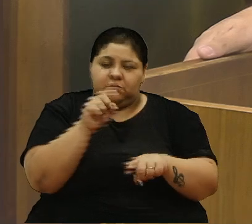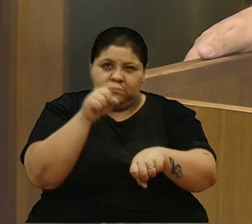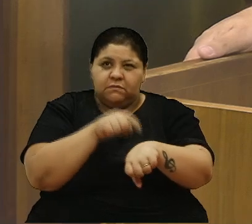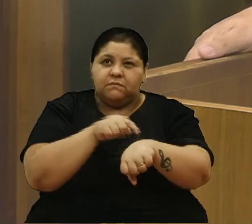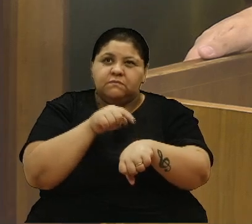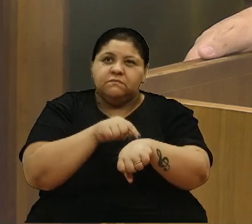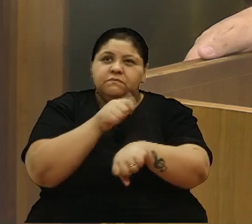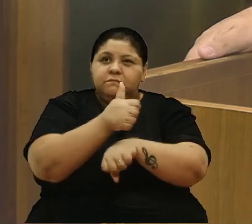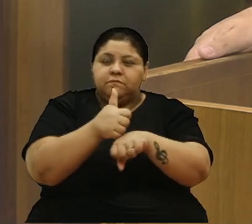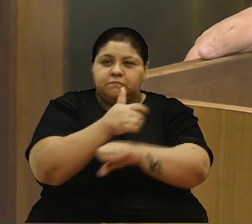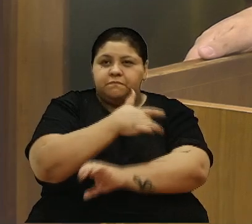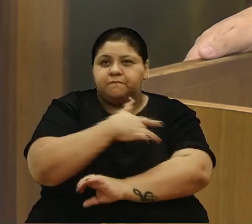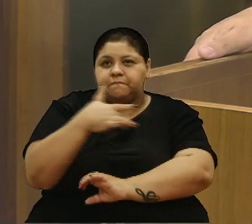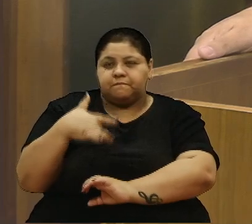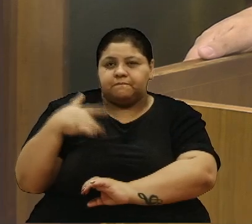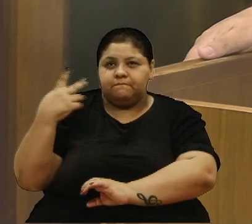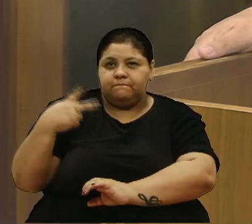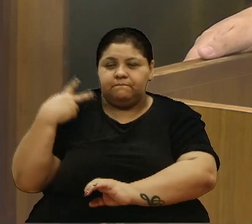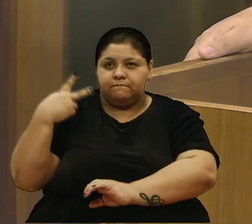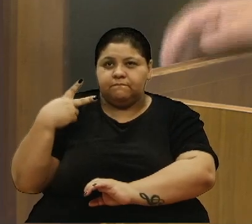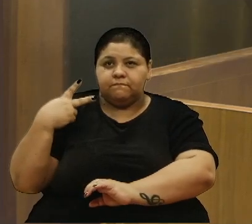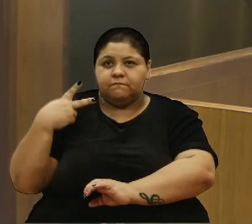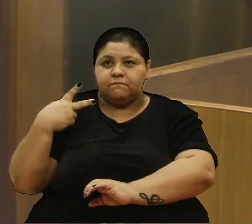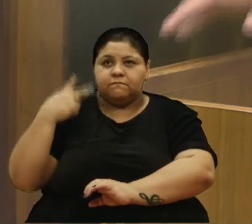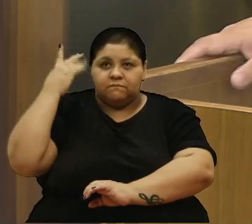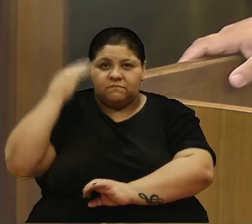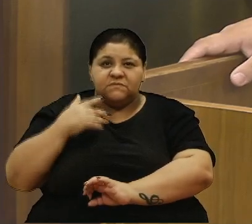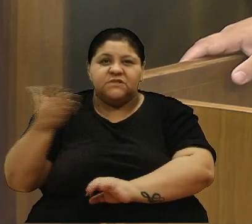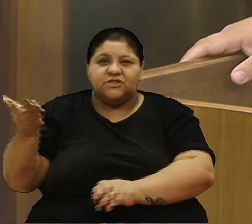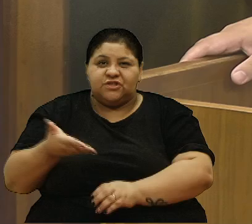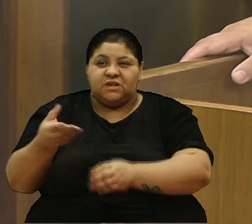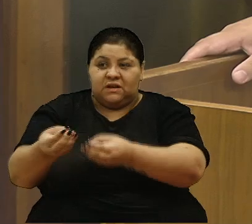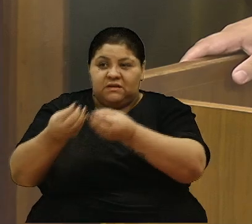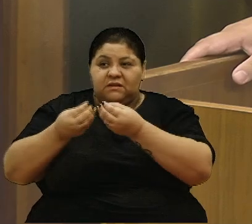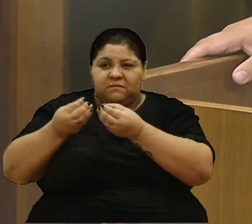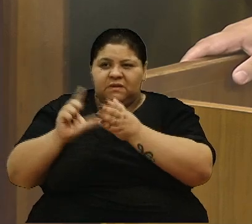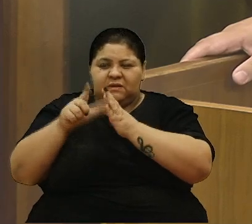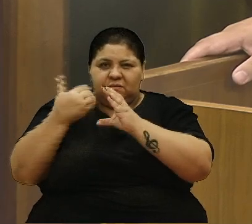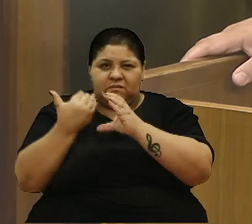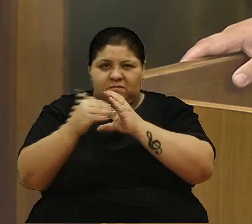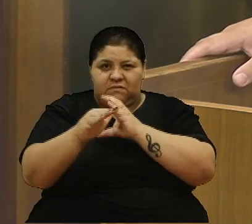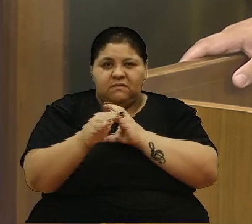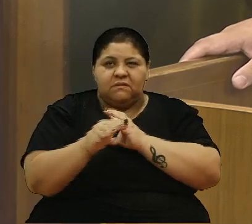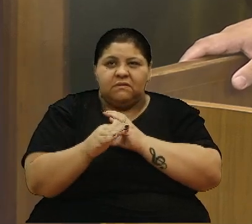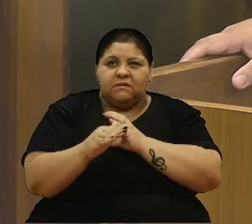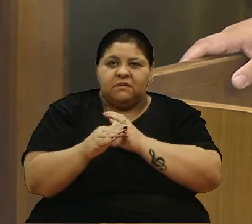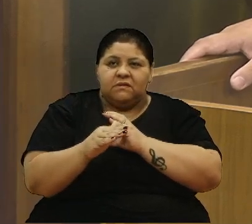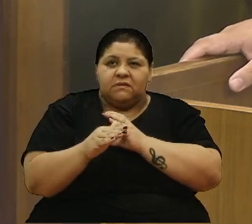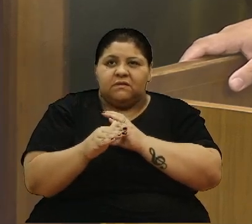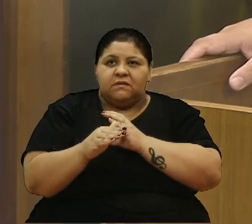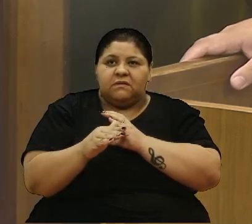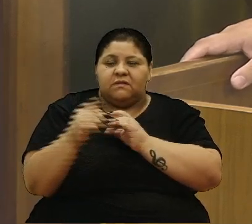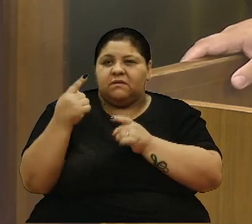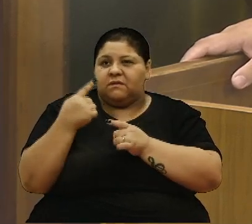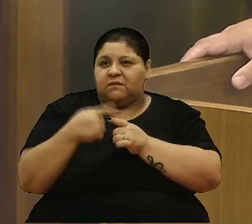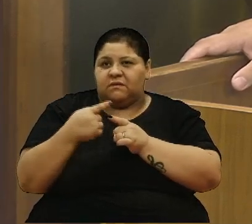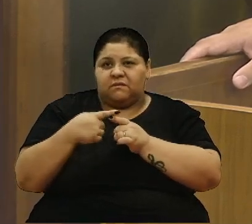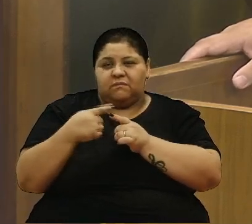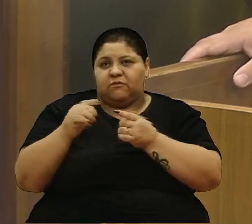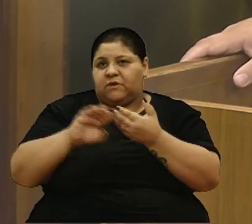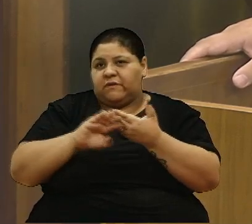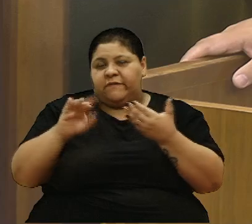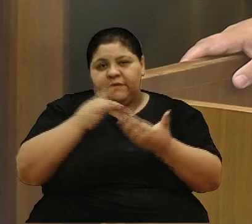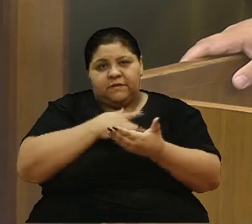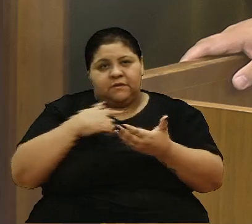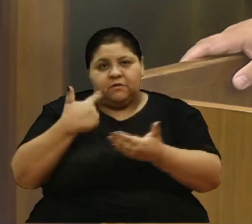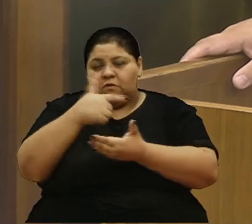dos profissionais de saúde, vereadora Daiane, que já recebi, eu lhe passo, né? E quem não estava, justamente era por questão de atestado ou algum